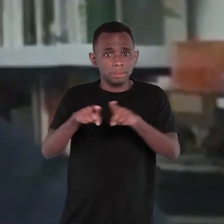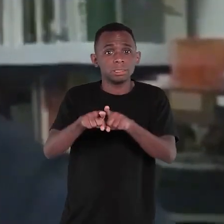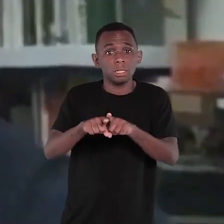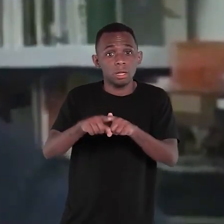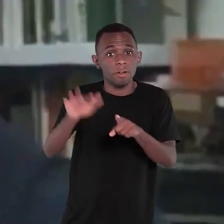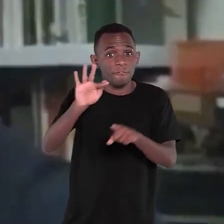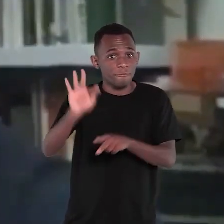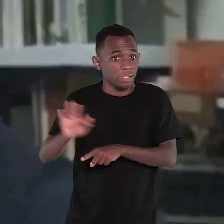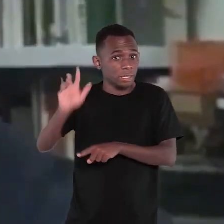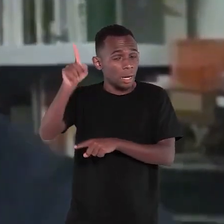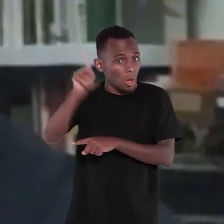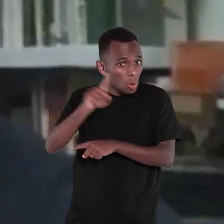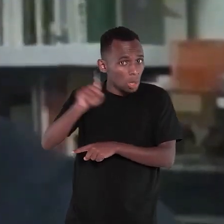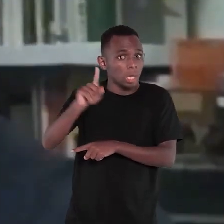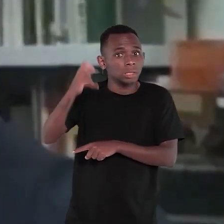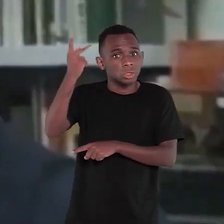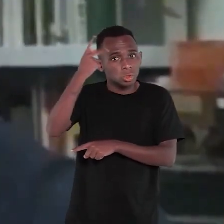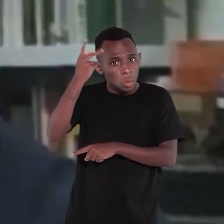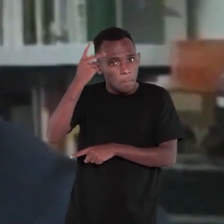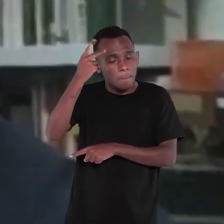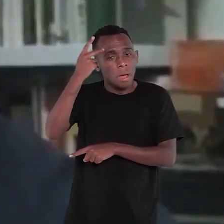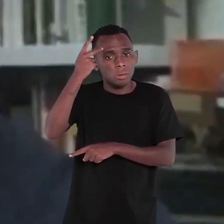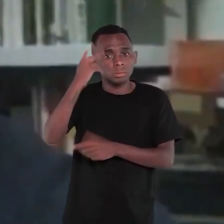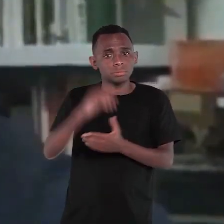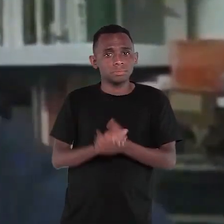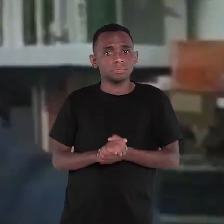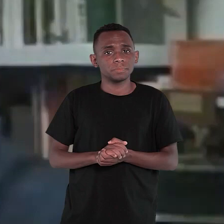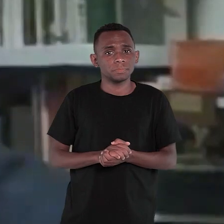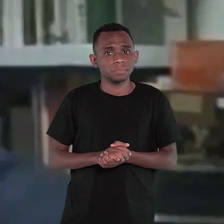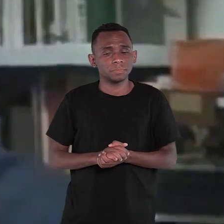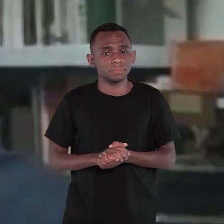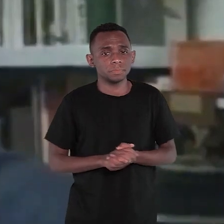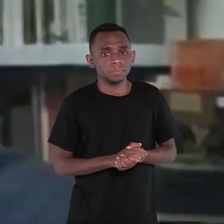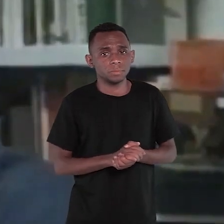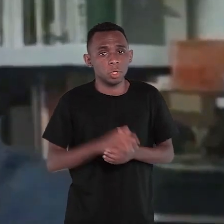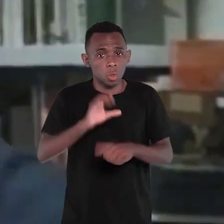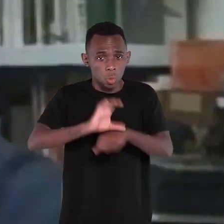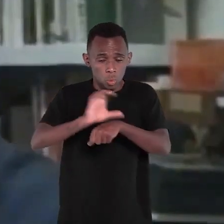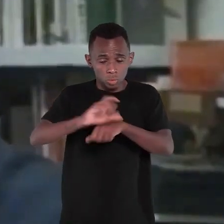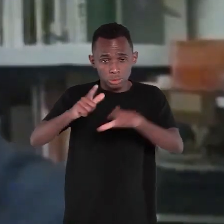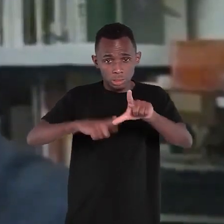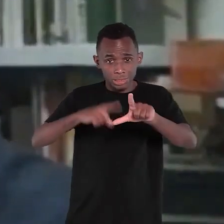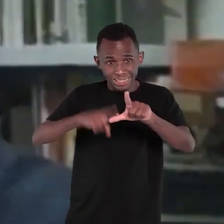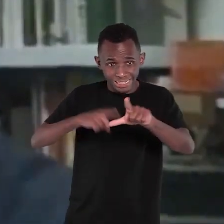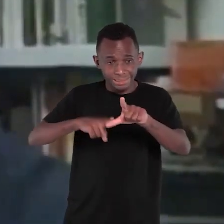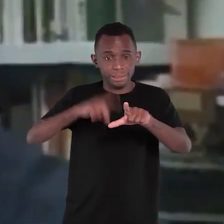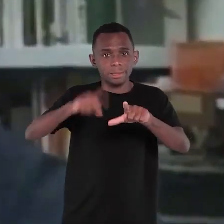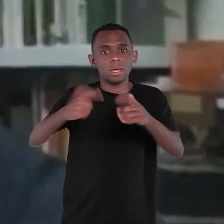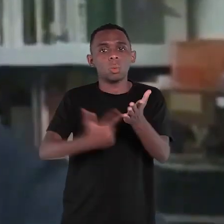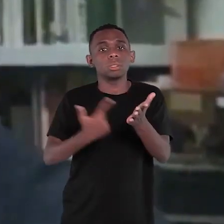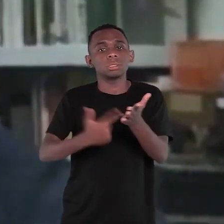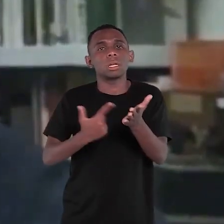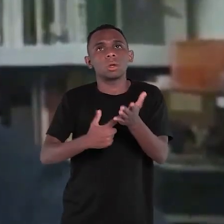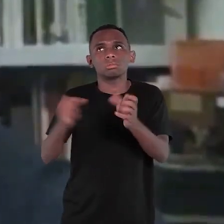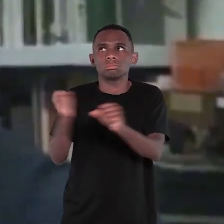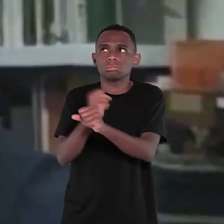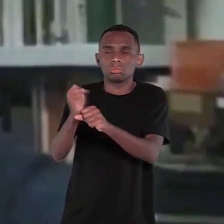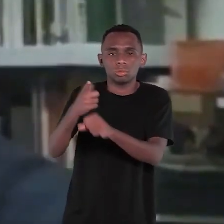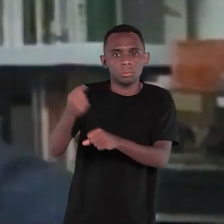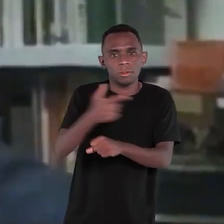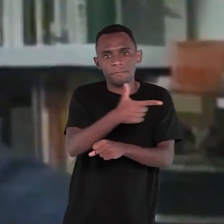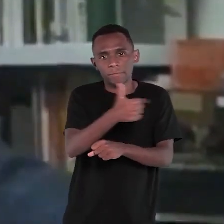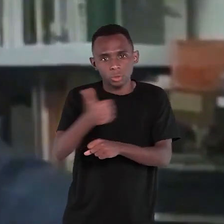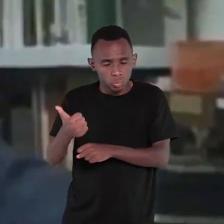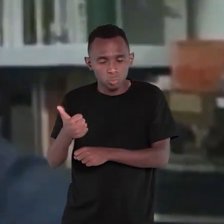né, a Federal de São Paulo, o curso de letras da Unifesp, que se chama Literatura Brasileira no